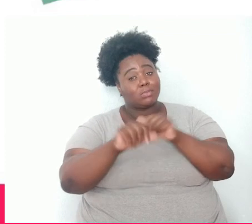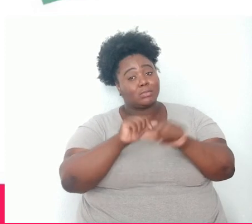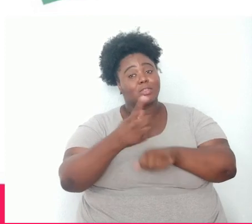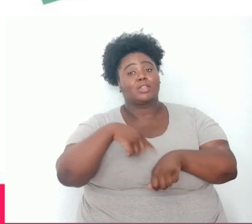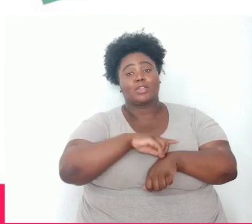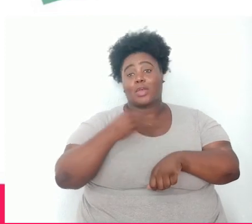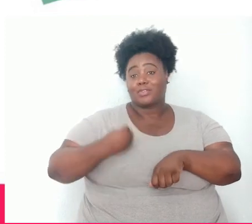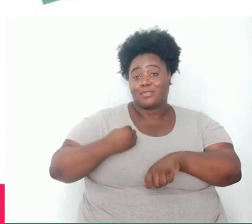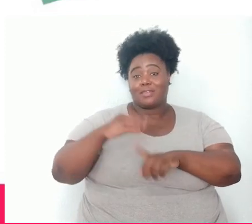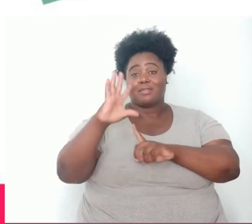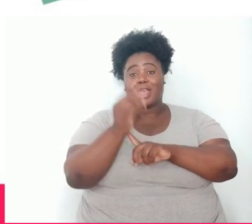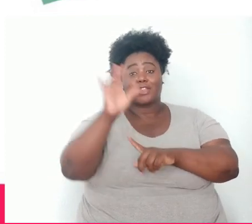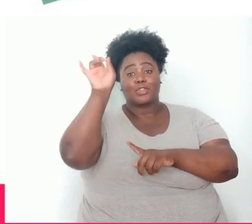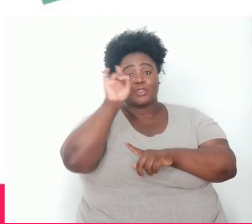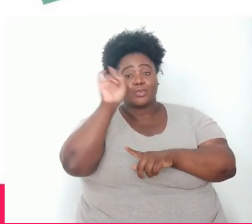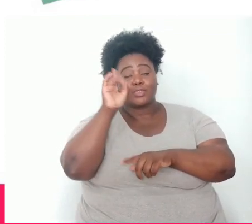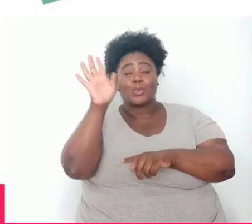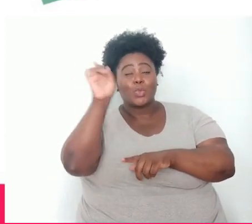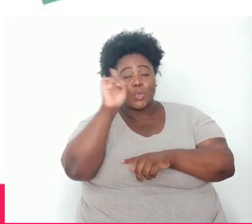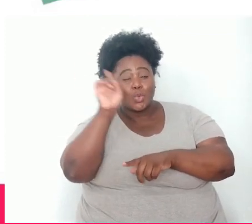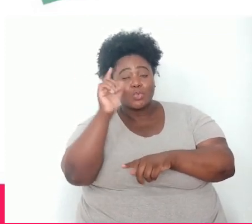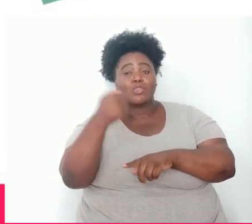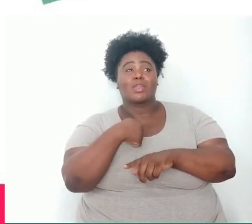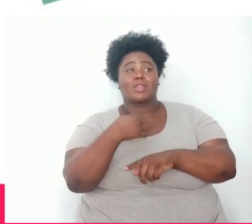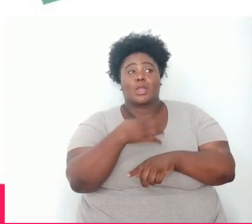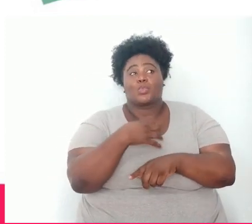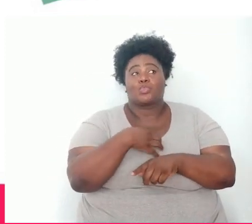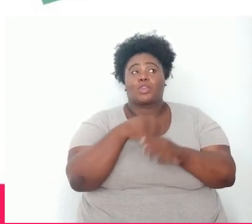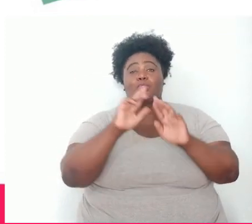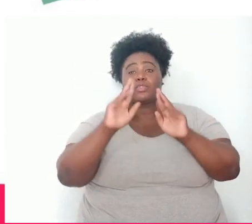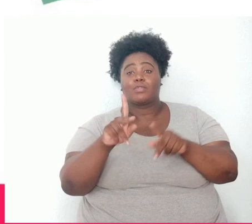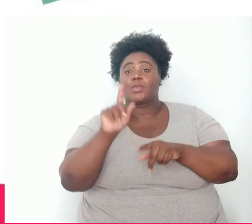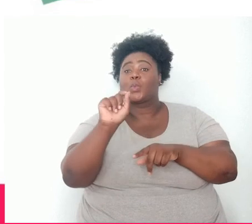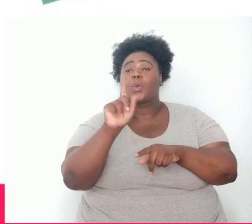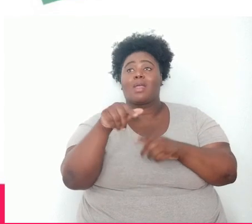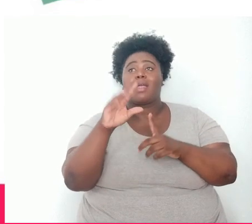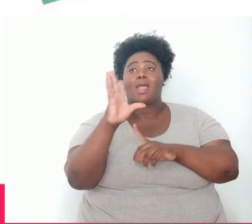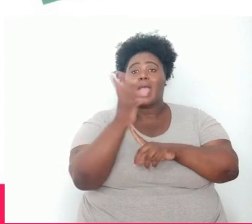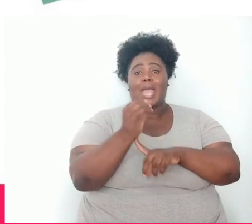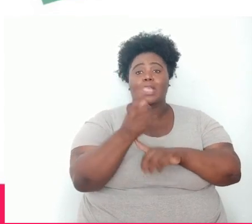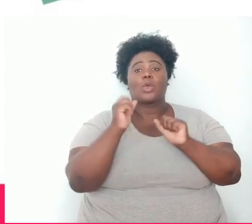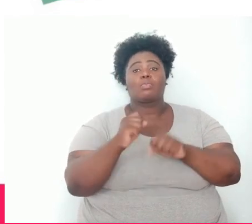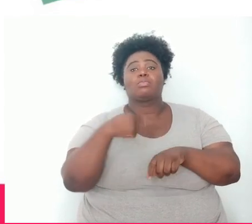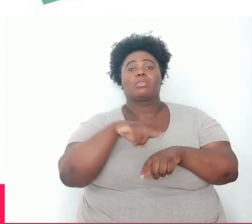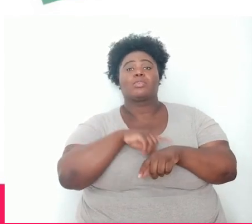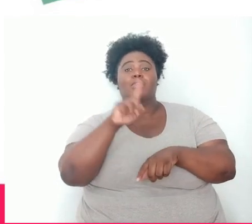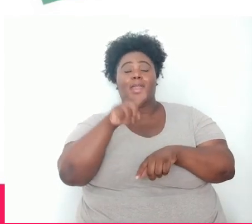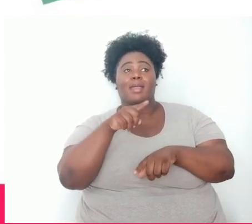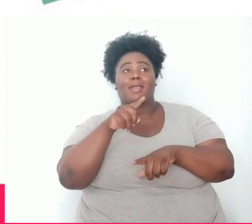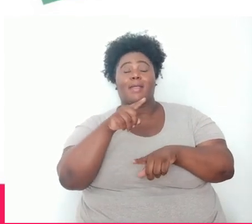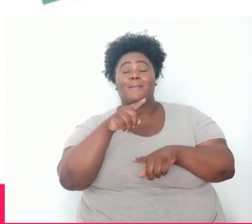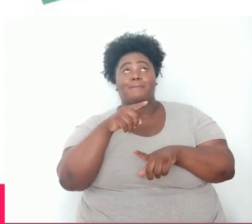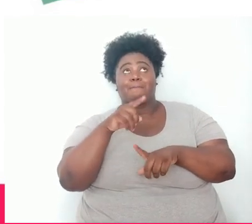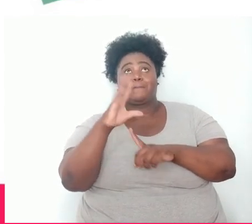vive arte todos os dias. Todos os dias eu tenho uma visão diferente do que é a arte, de como a gente pode estar sendo artista no mundo, né?